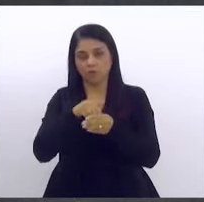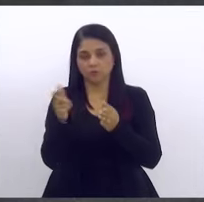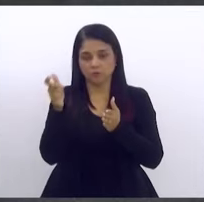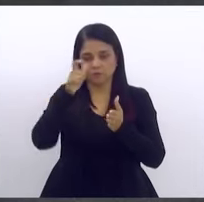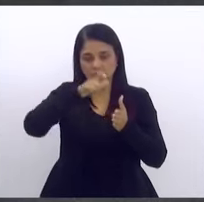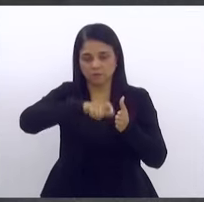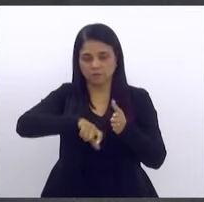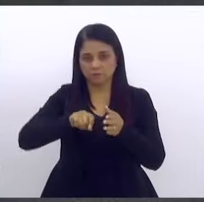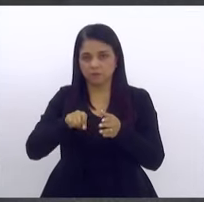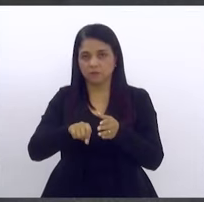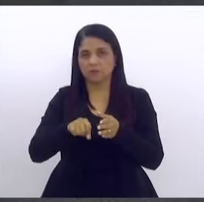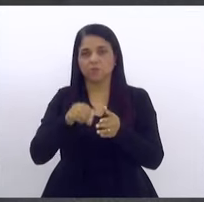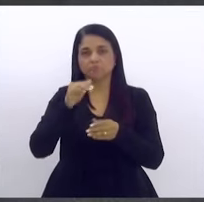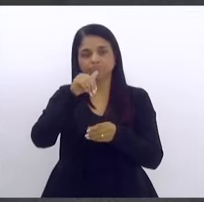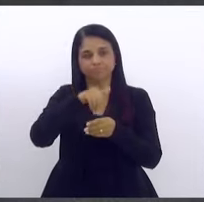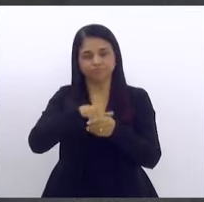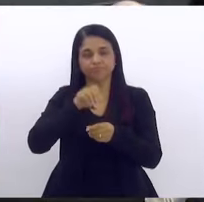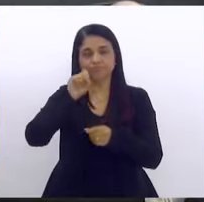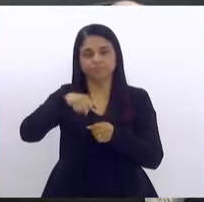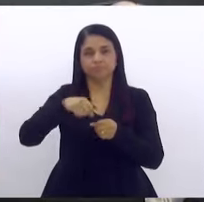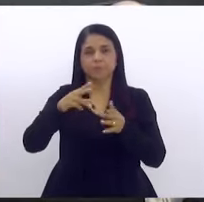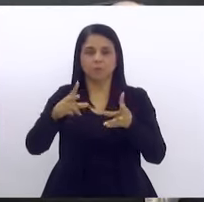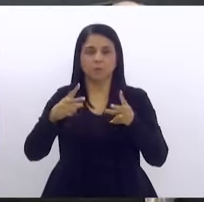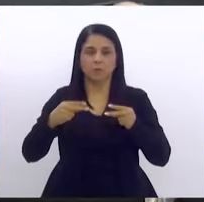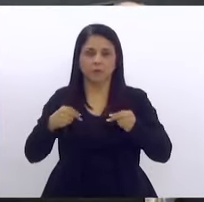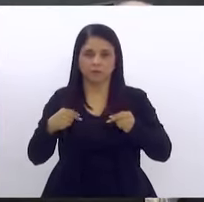é favorável no mérito.